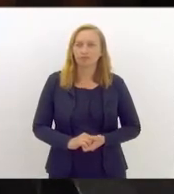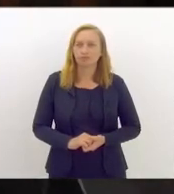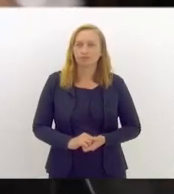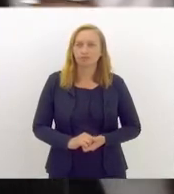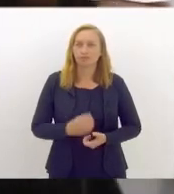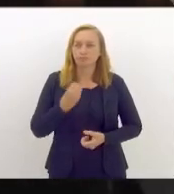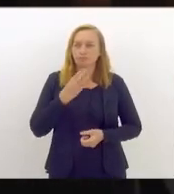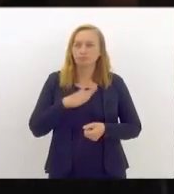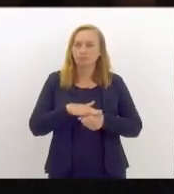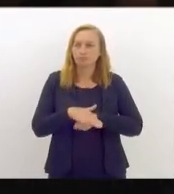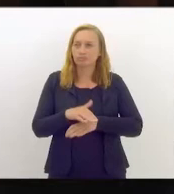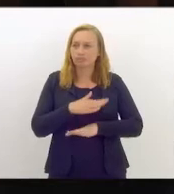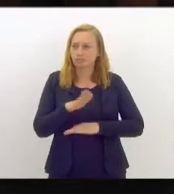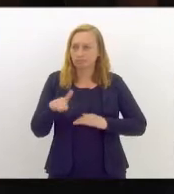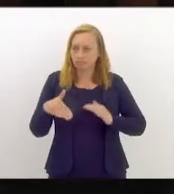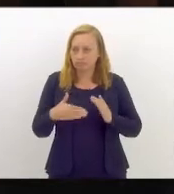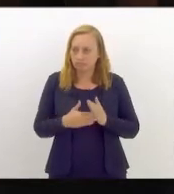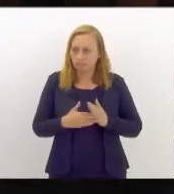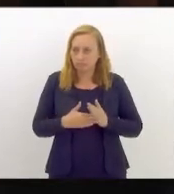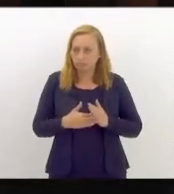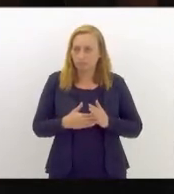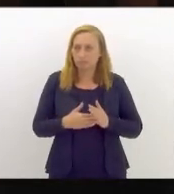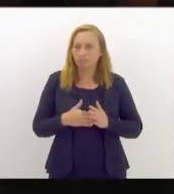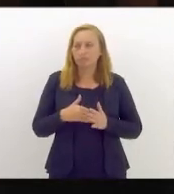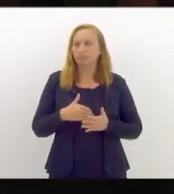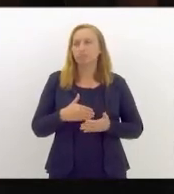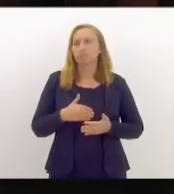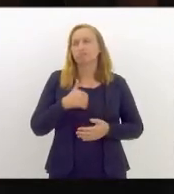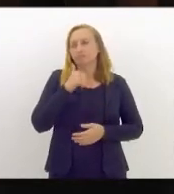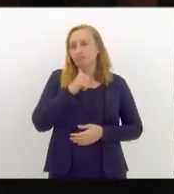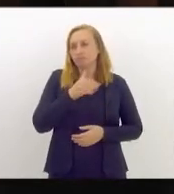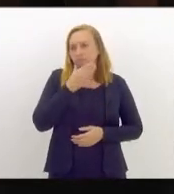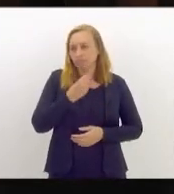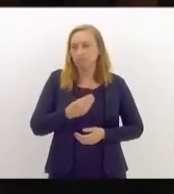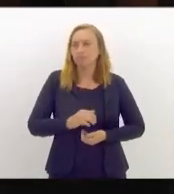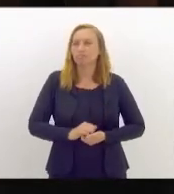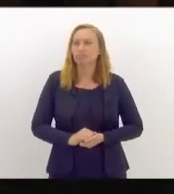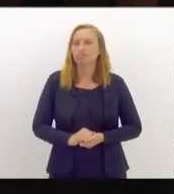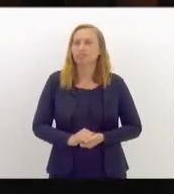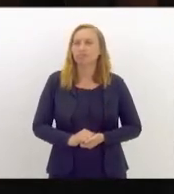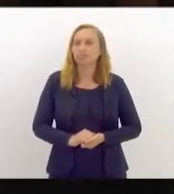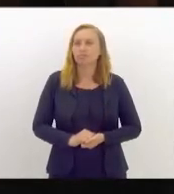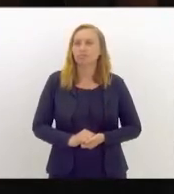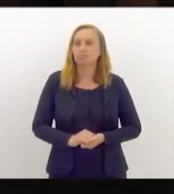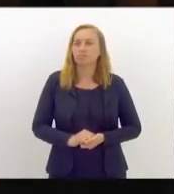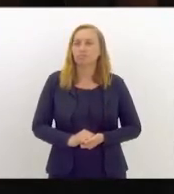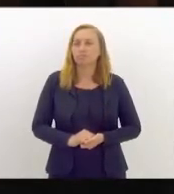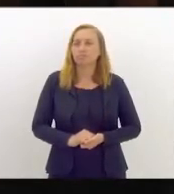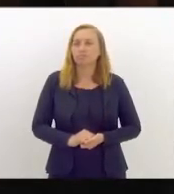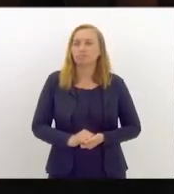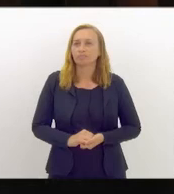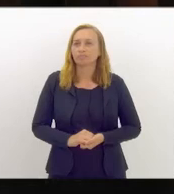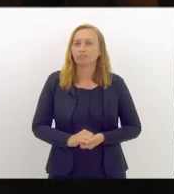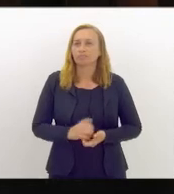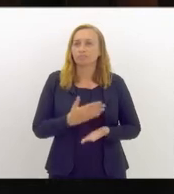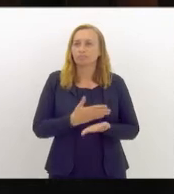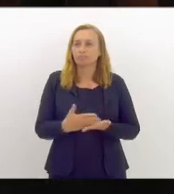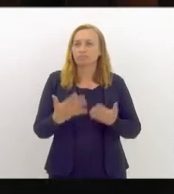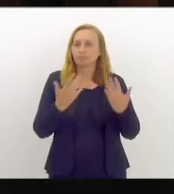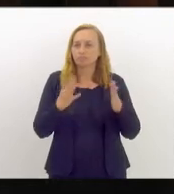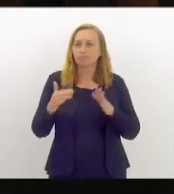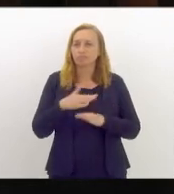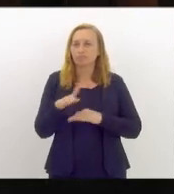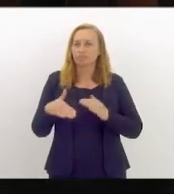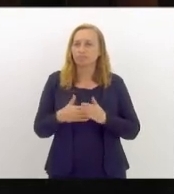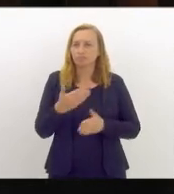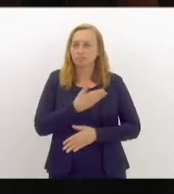muito boa noite a todos os senhores e a todas as senhoras início cumprimentando a todas as